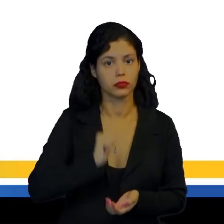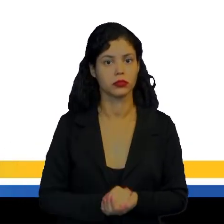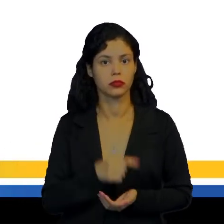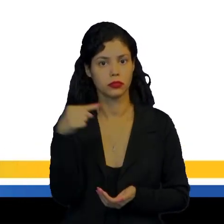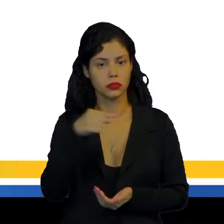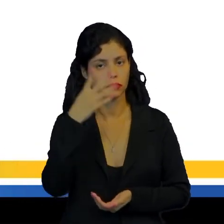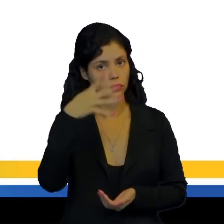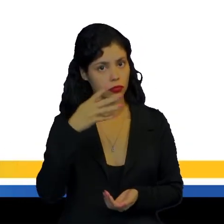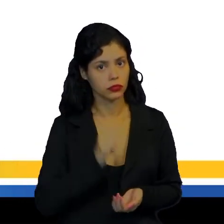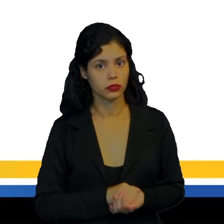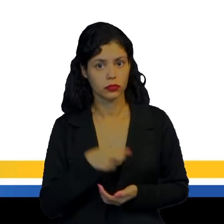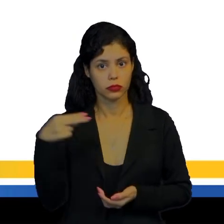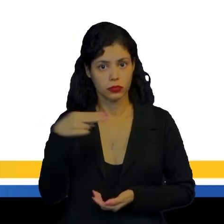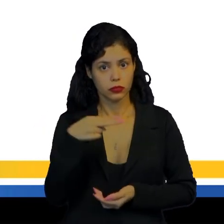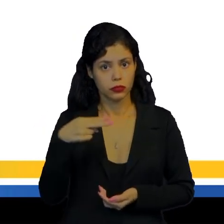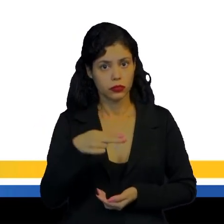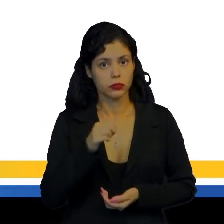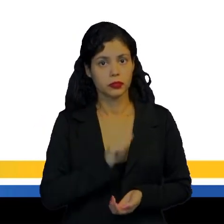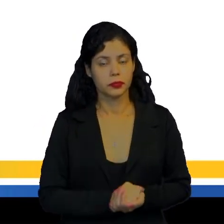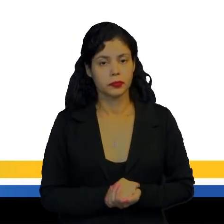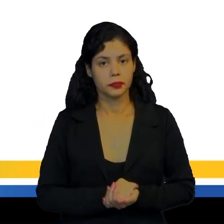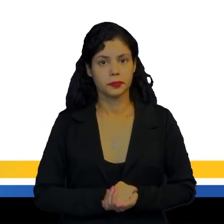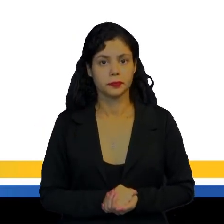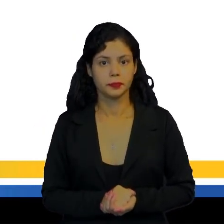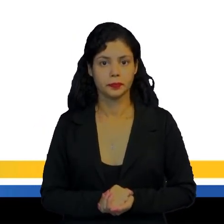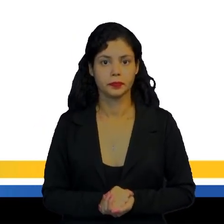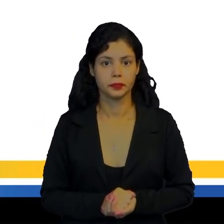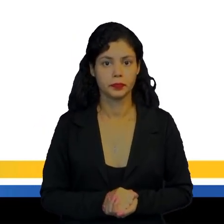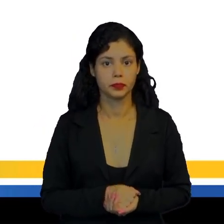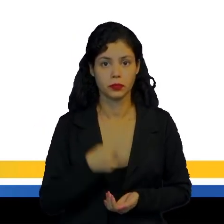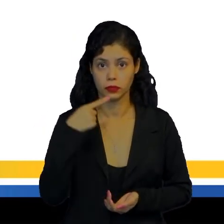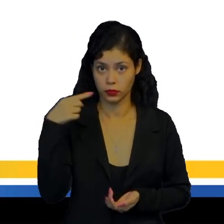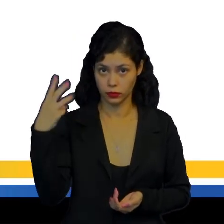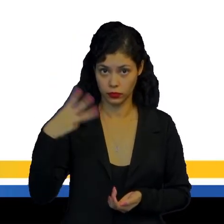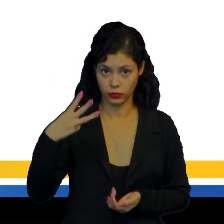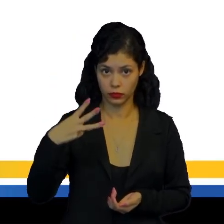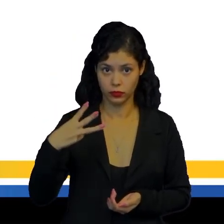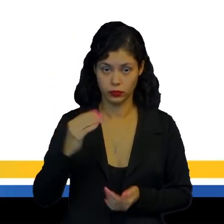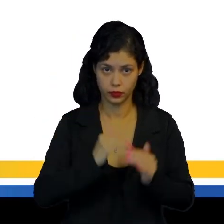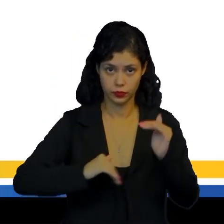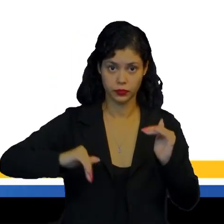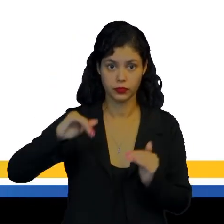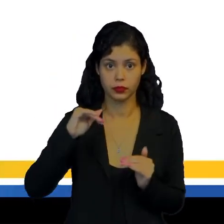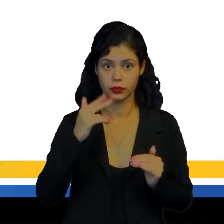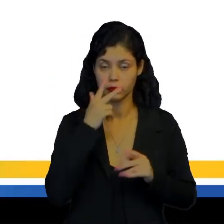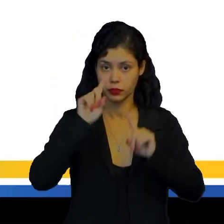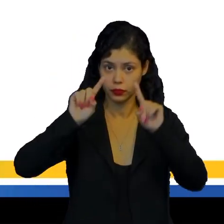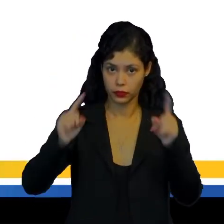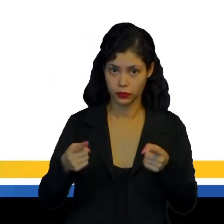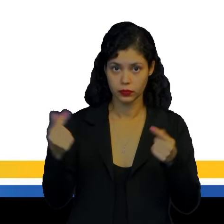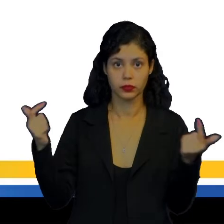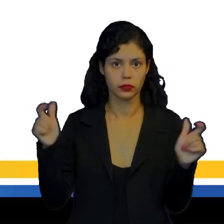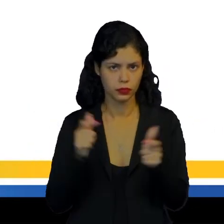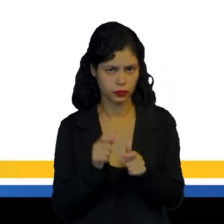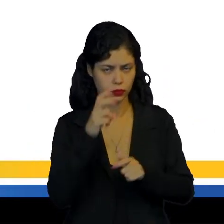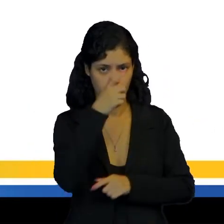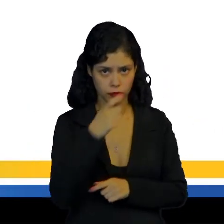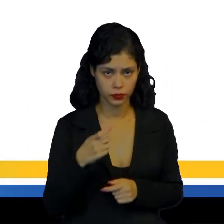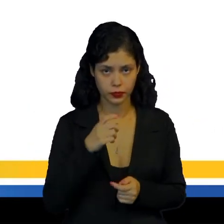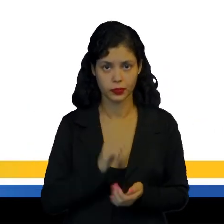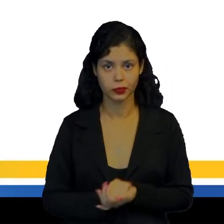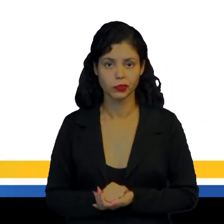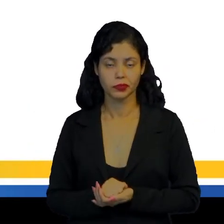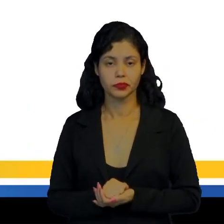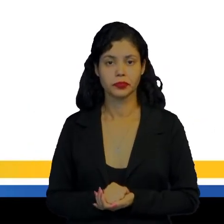menos 4, que é igual, tá? A 3 elevado a 3, parênteses, menos x, elevado a